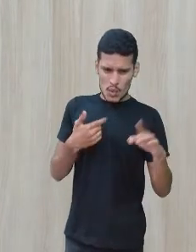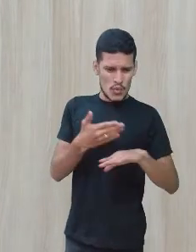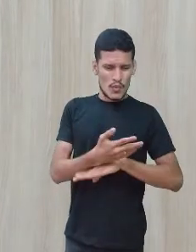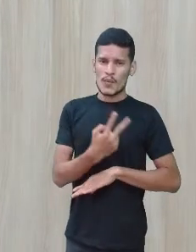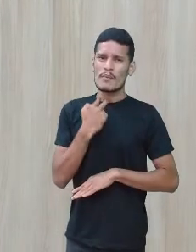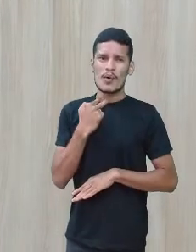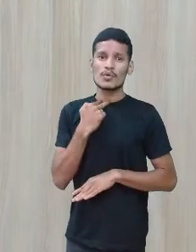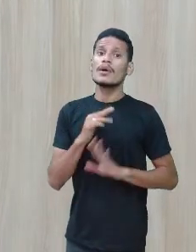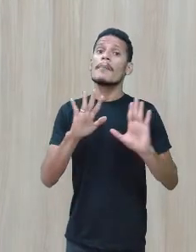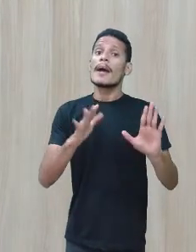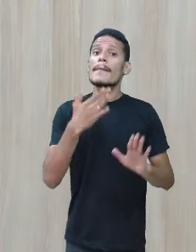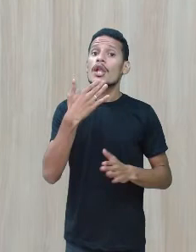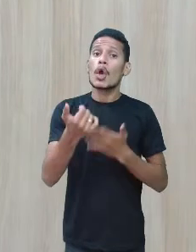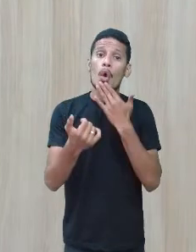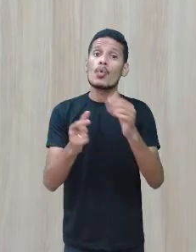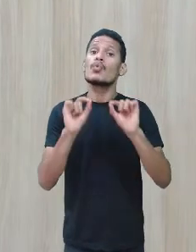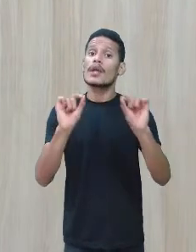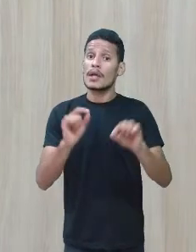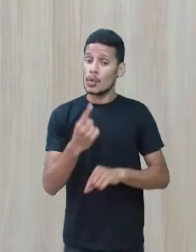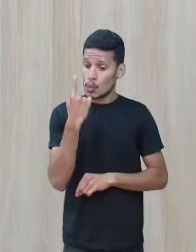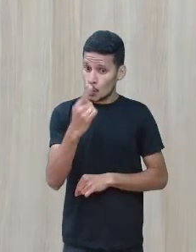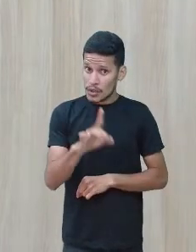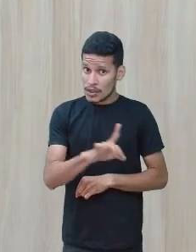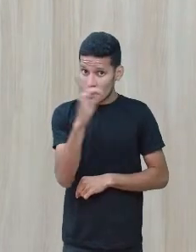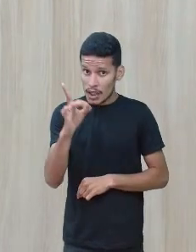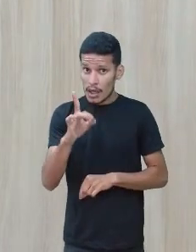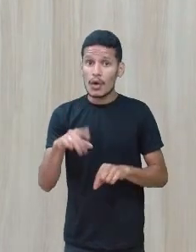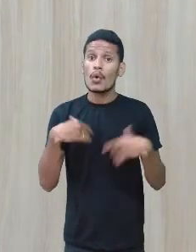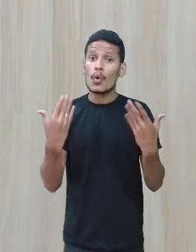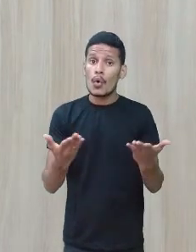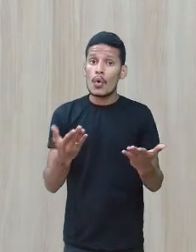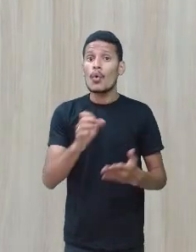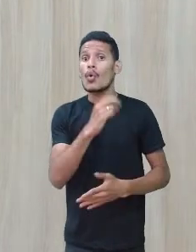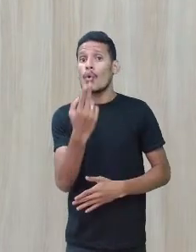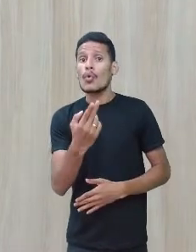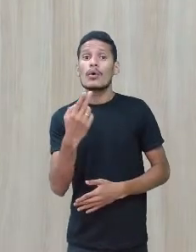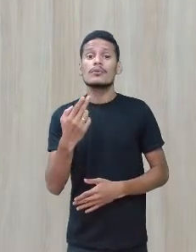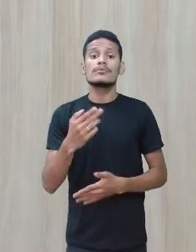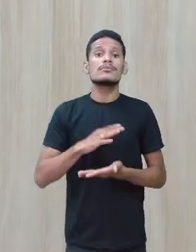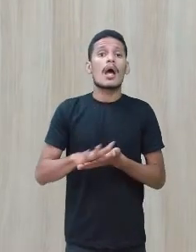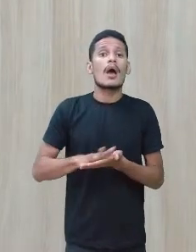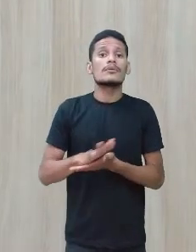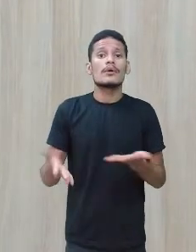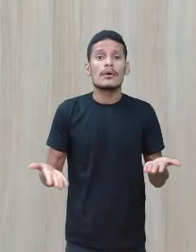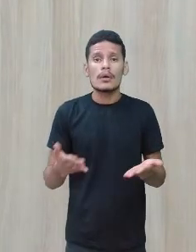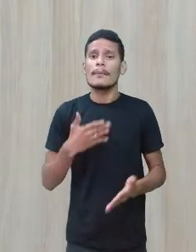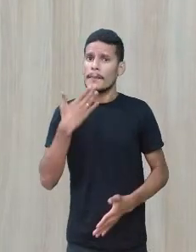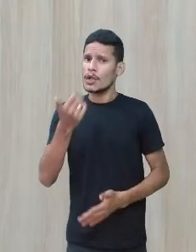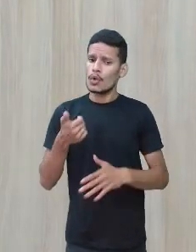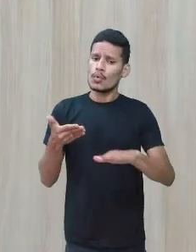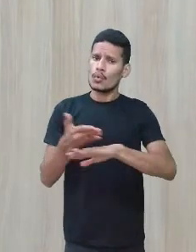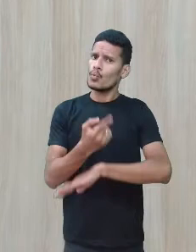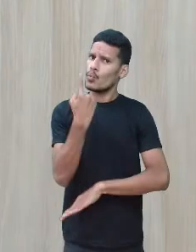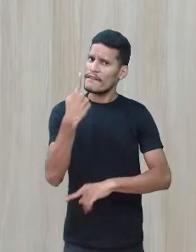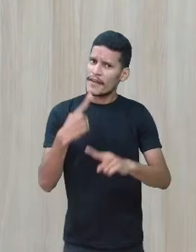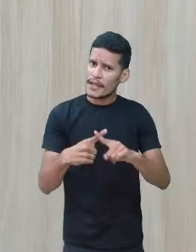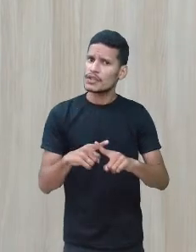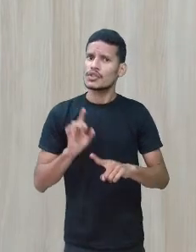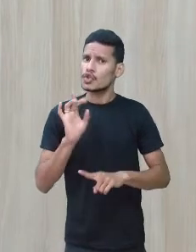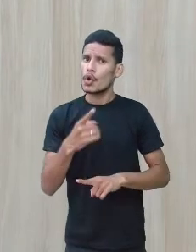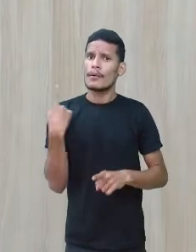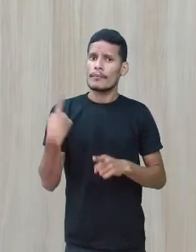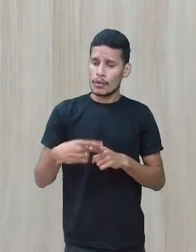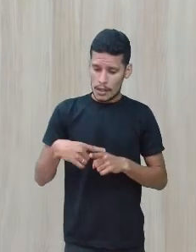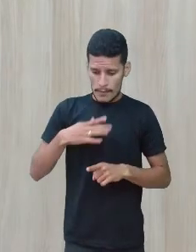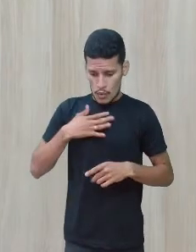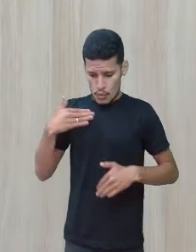O que é melhor? Eu ir um dia ou eu ir nenhum? É melhor eu ir um dia. Porque pelo menos eu estou fazendo o meu corpo lembrar